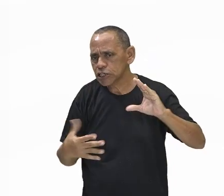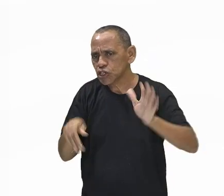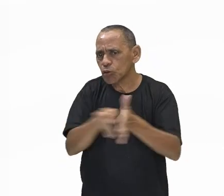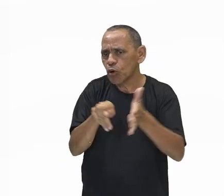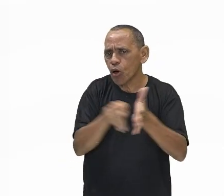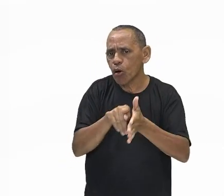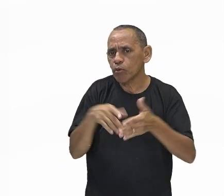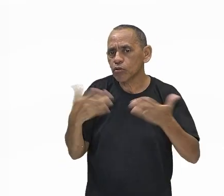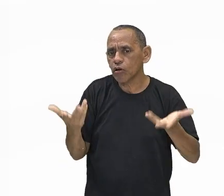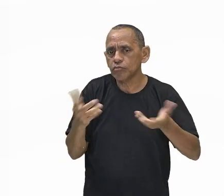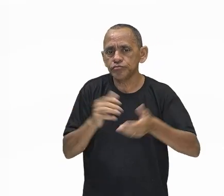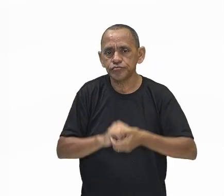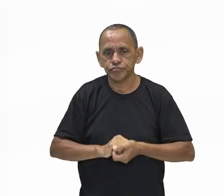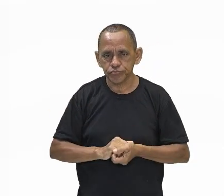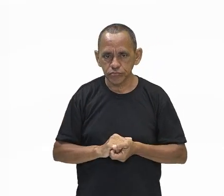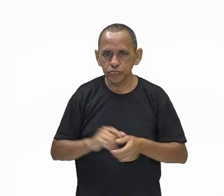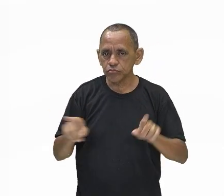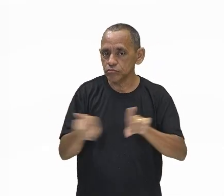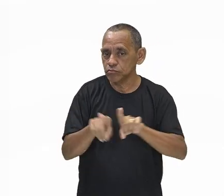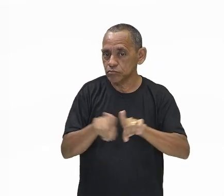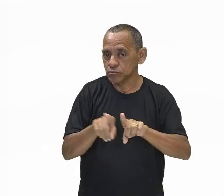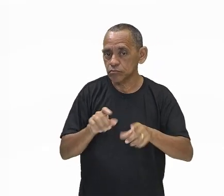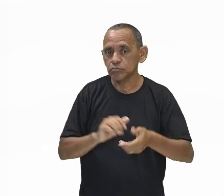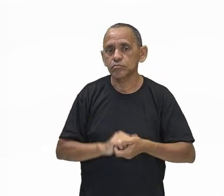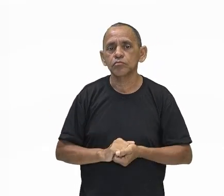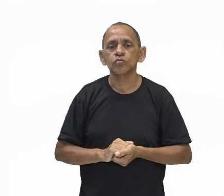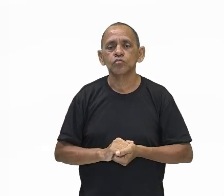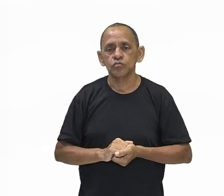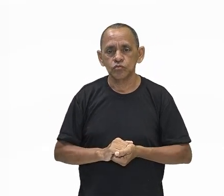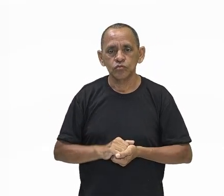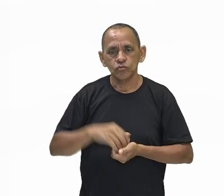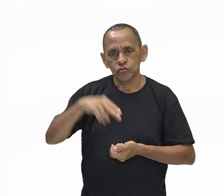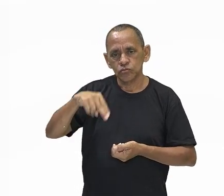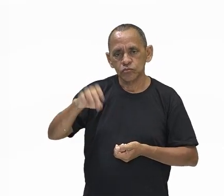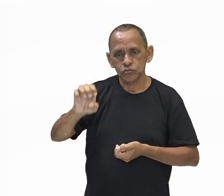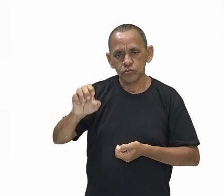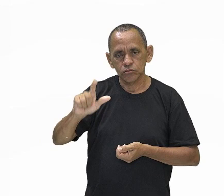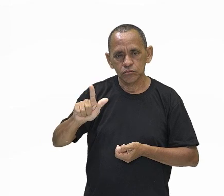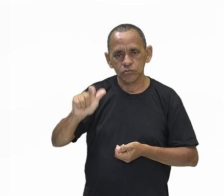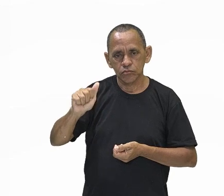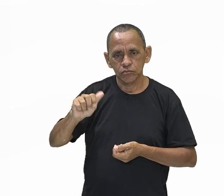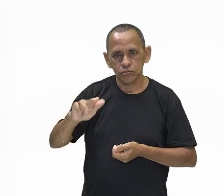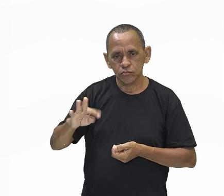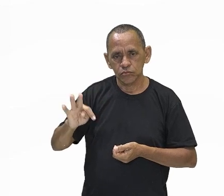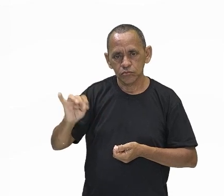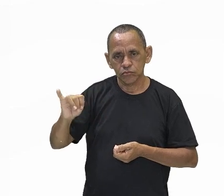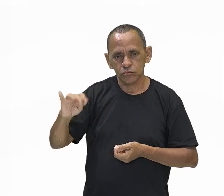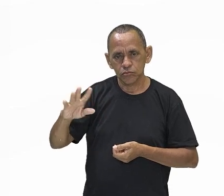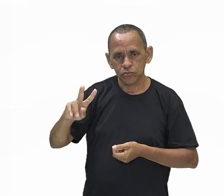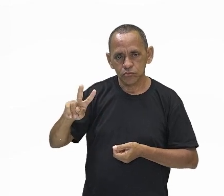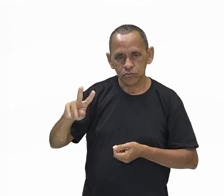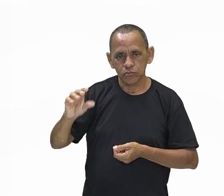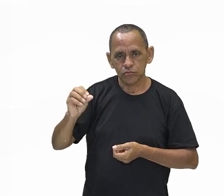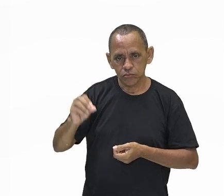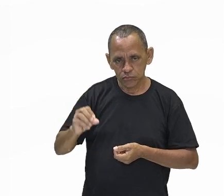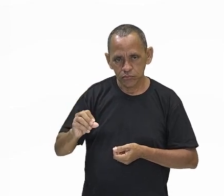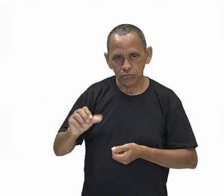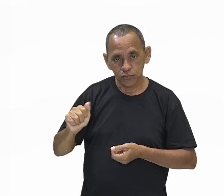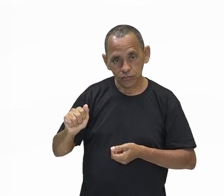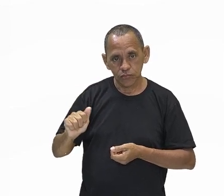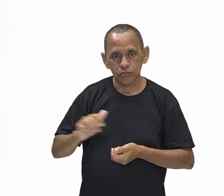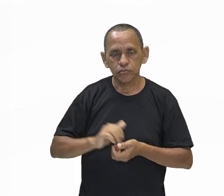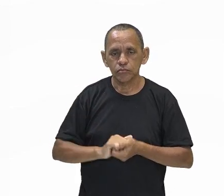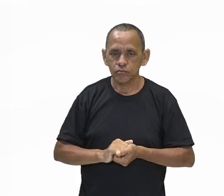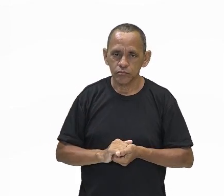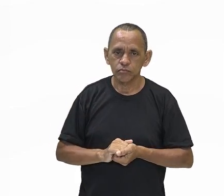A lente divergente, também conhecida como lente negativa, nós temos aí, quando é que eu tenho uma lente divergente? Se o centro